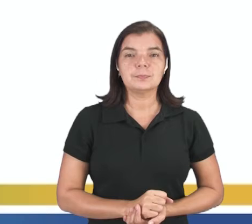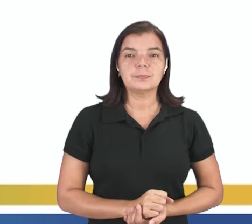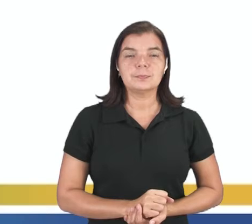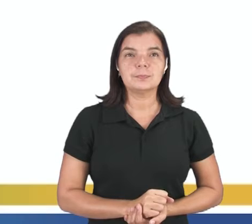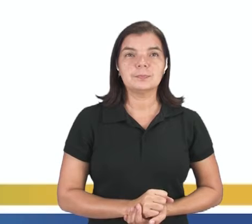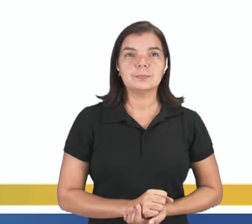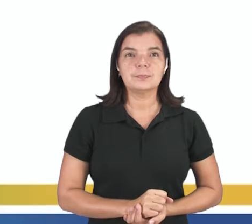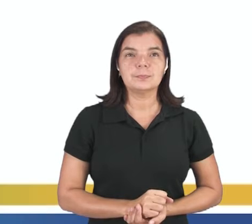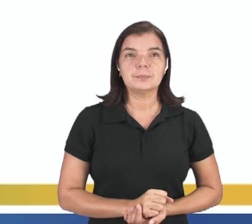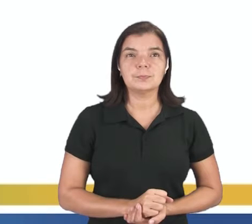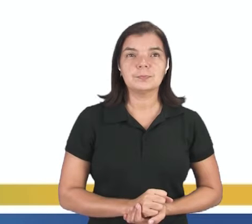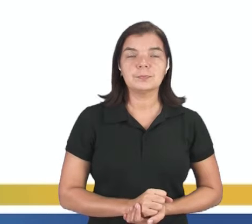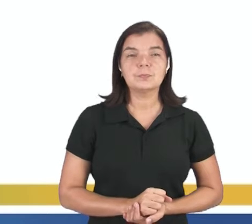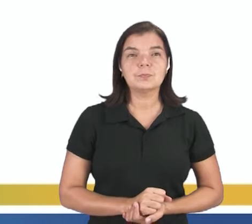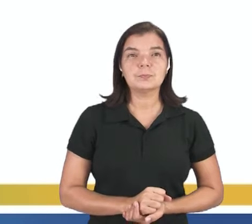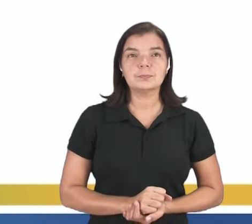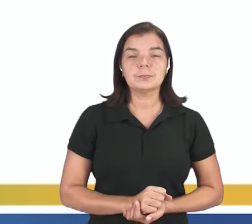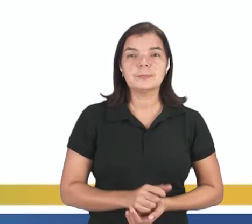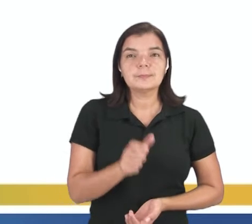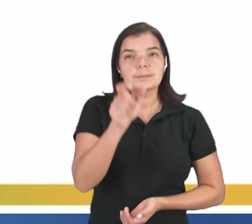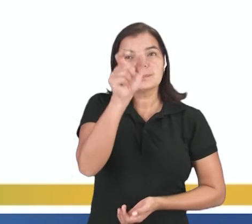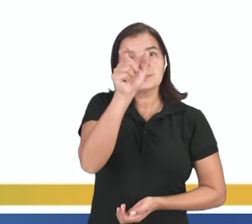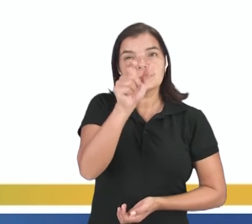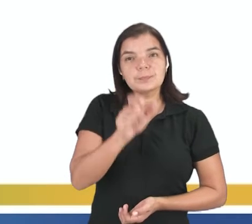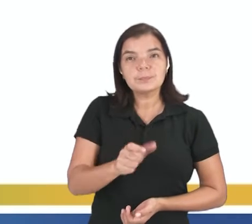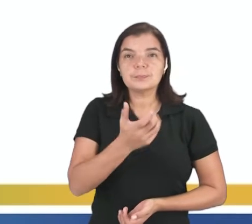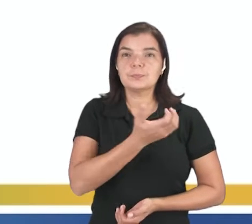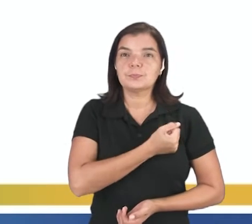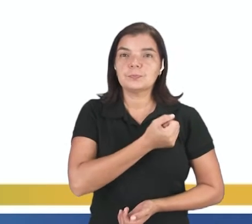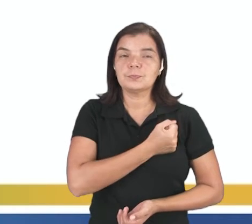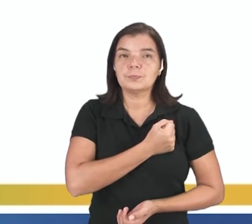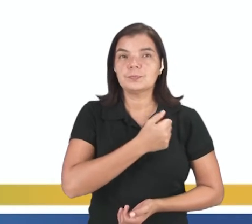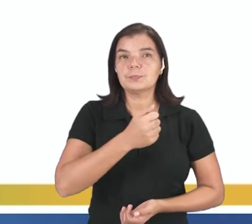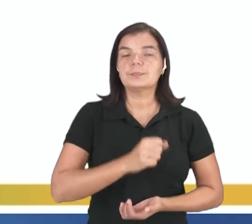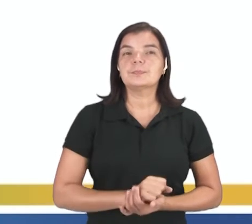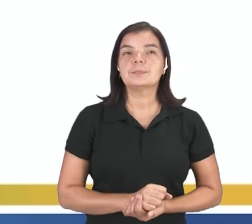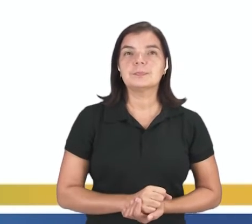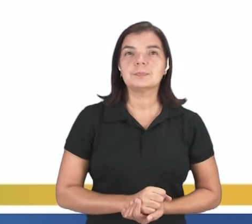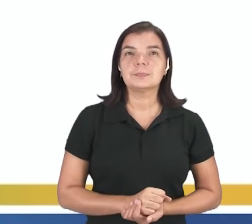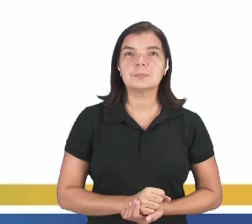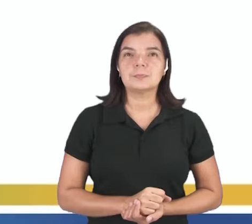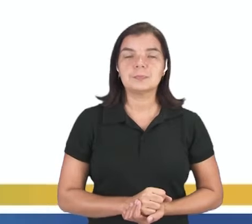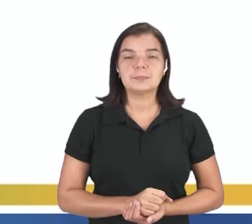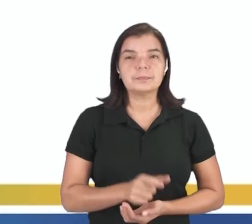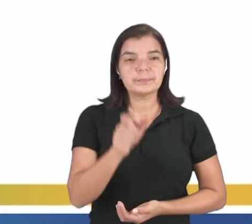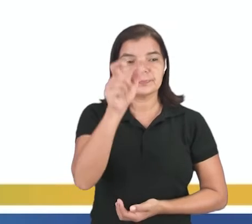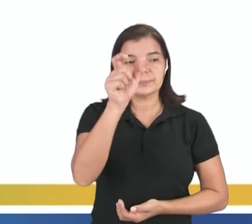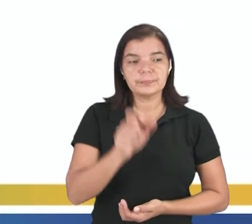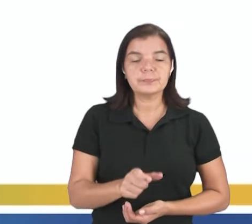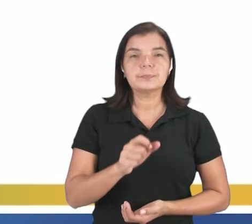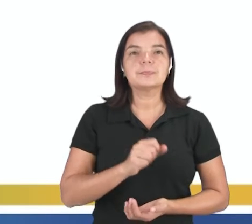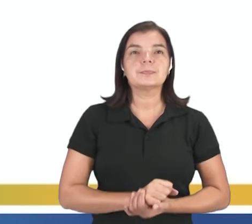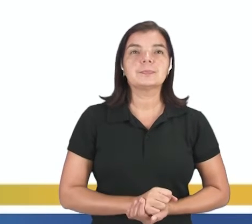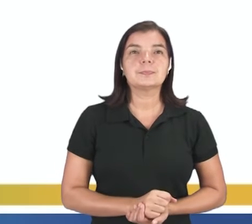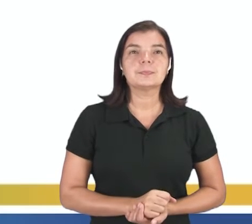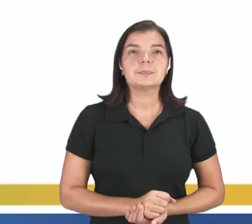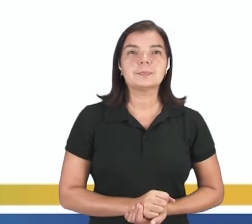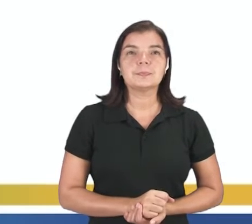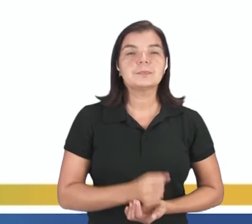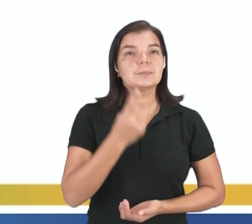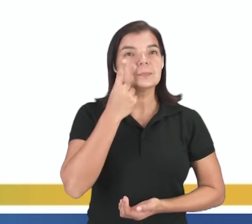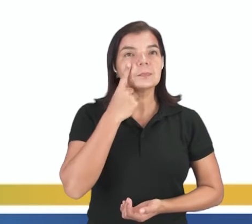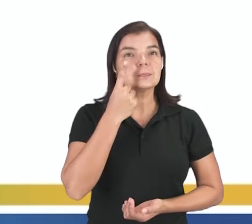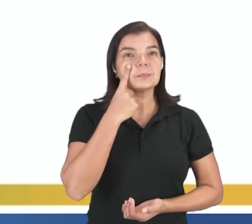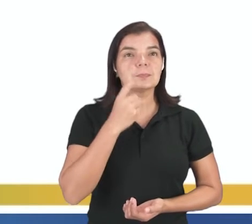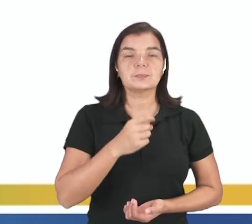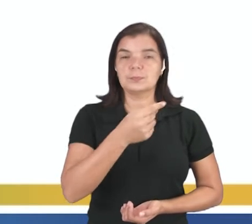descrição. Vamos multiplicar pela primeira linha de B, tá? Então, observe